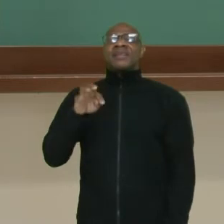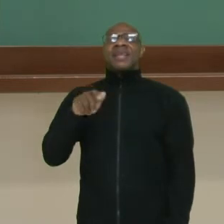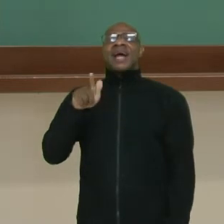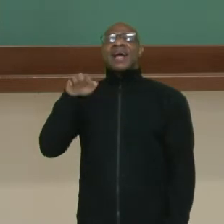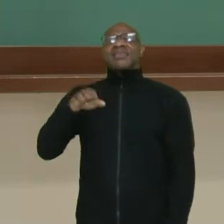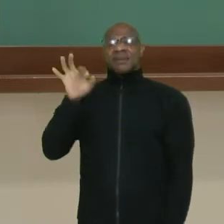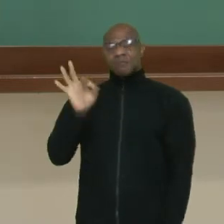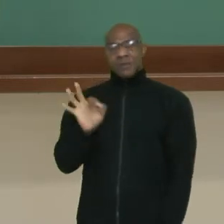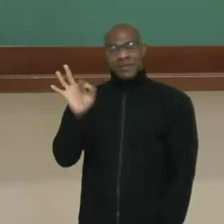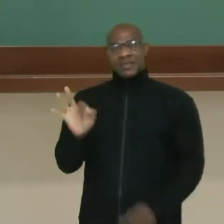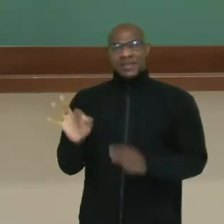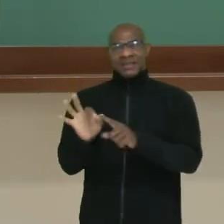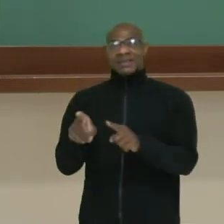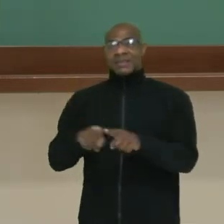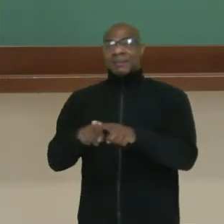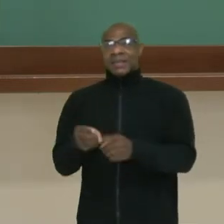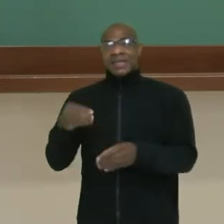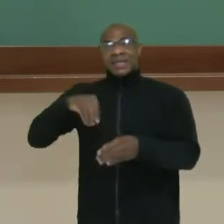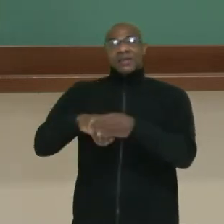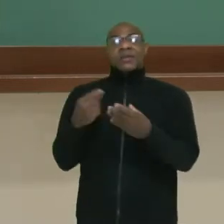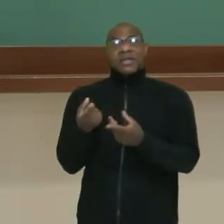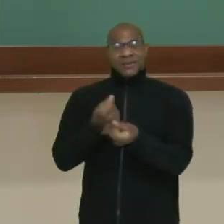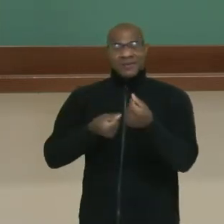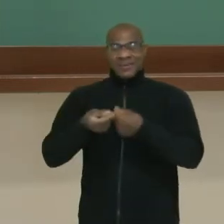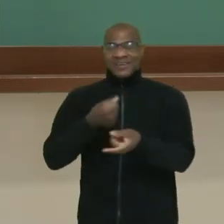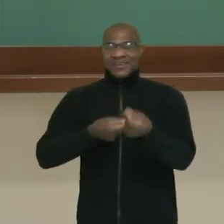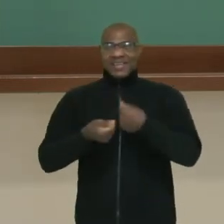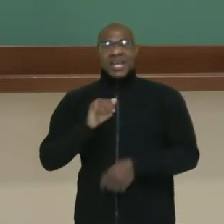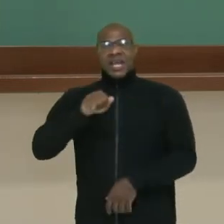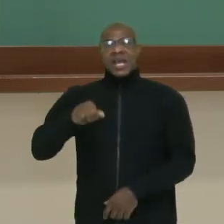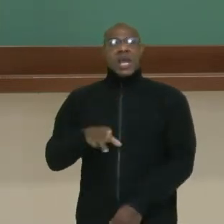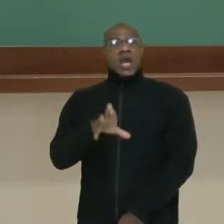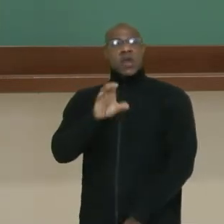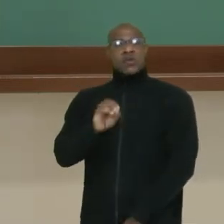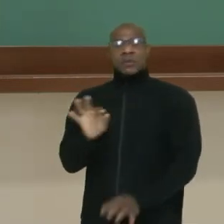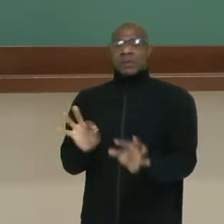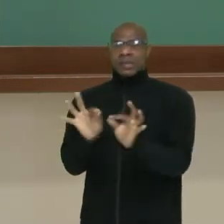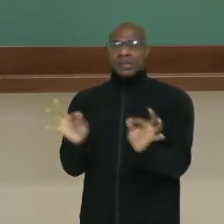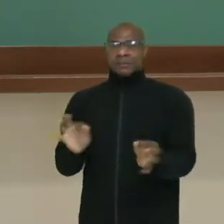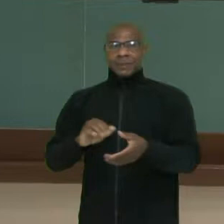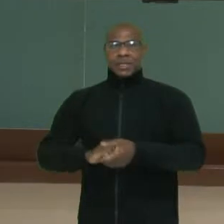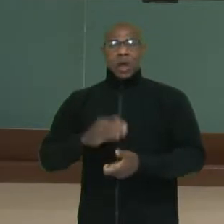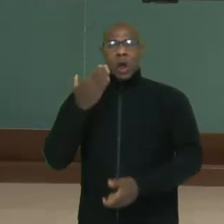em situações financeiras, que é juros simples. Bora lá então?